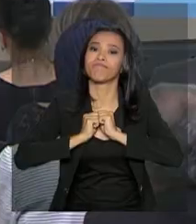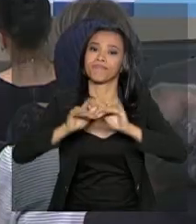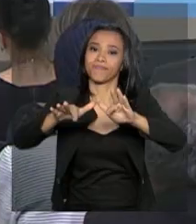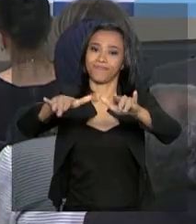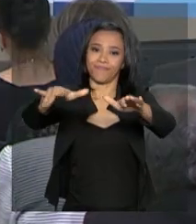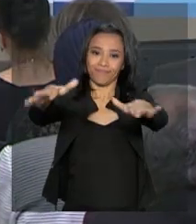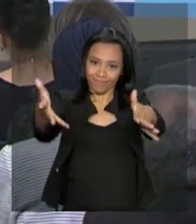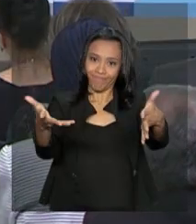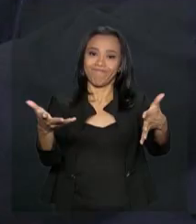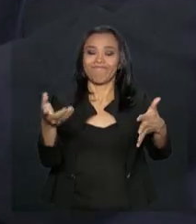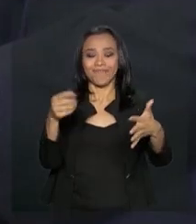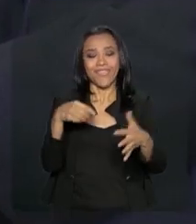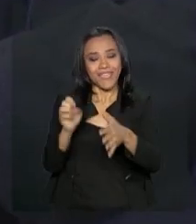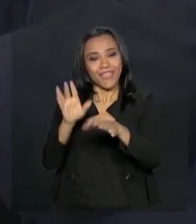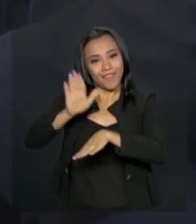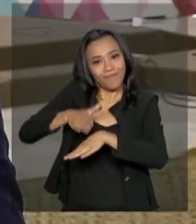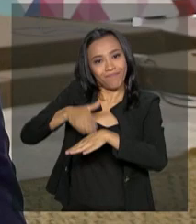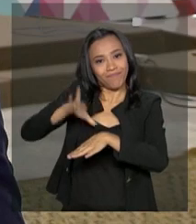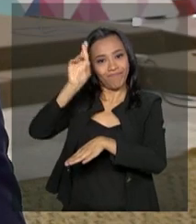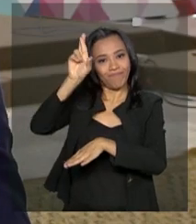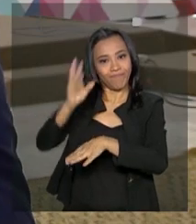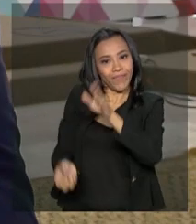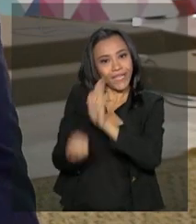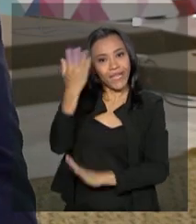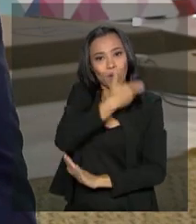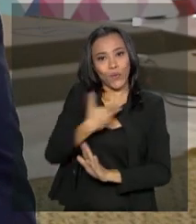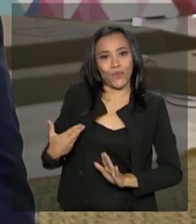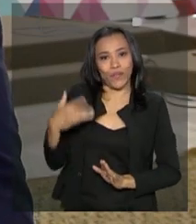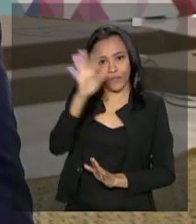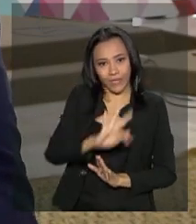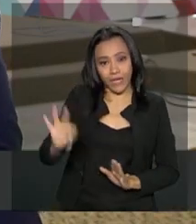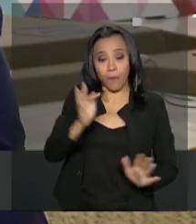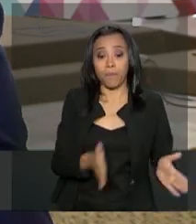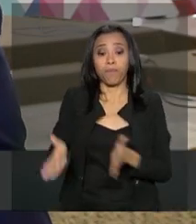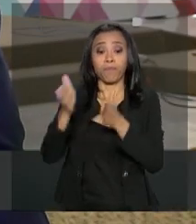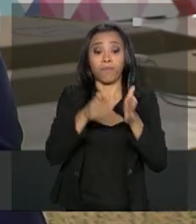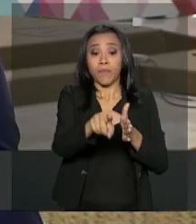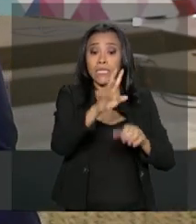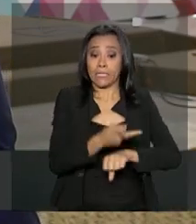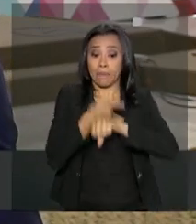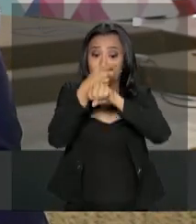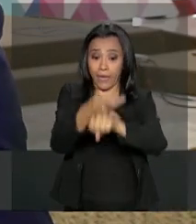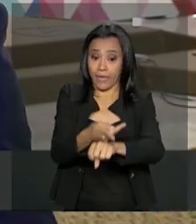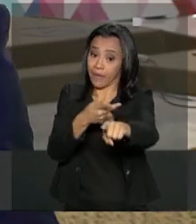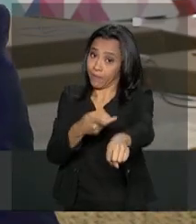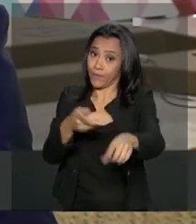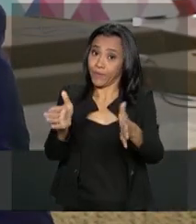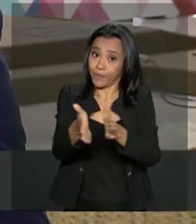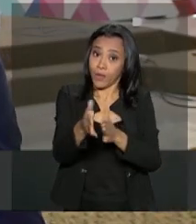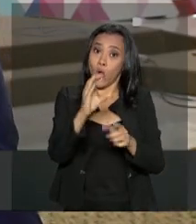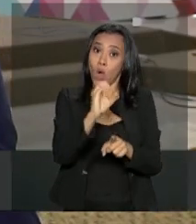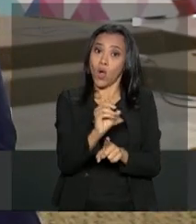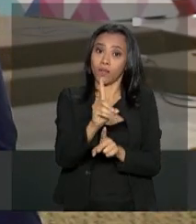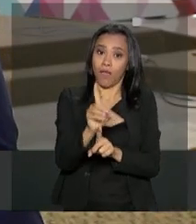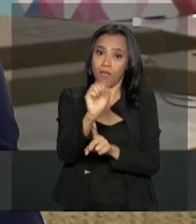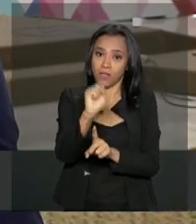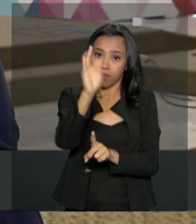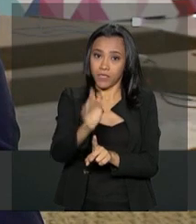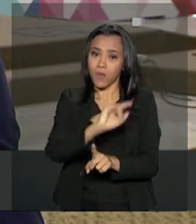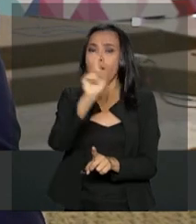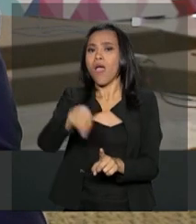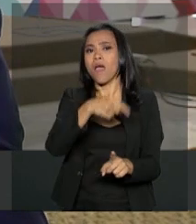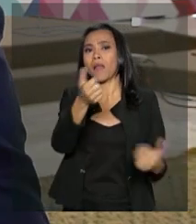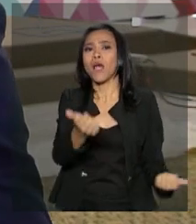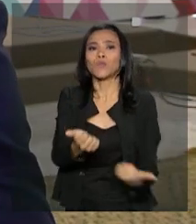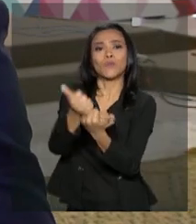práticas criado pelo governo federal o prêmio ds brasil tem o objetivo de ajudar no cumprimento das metas da agenda